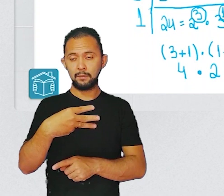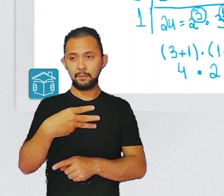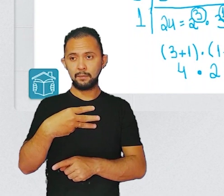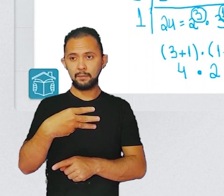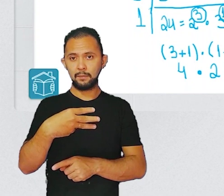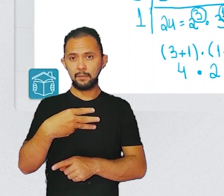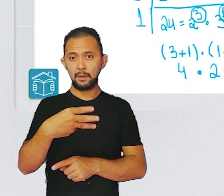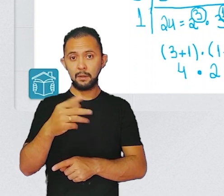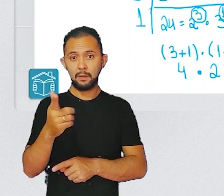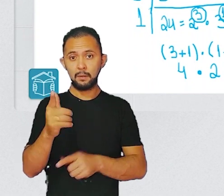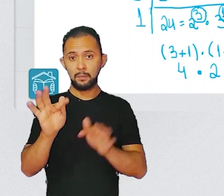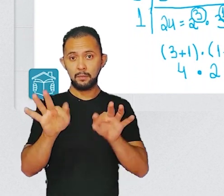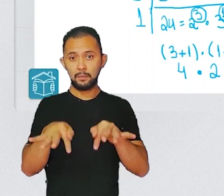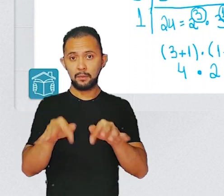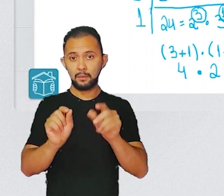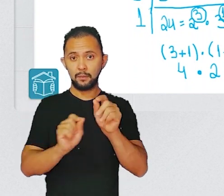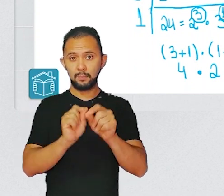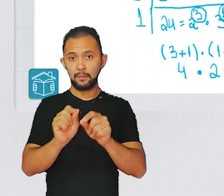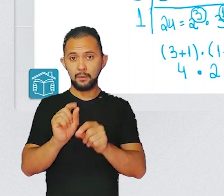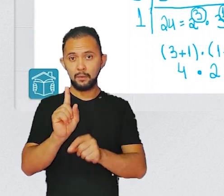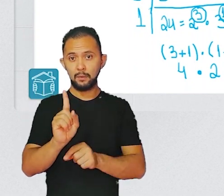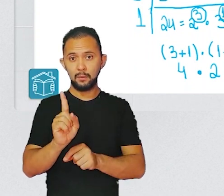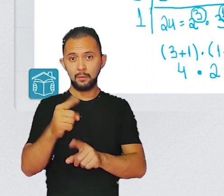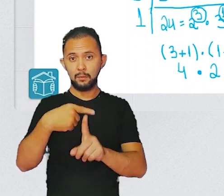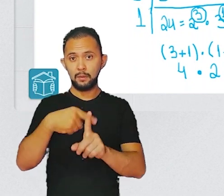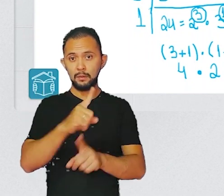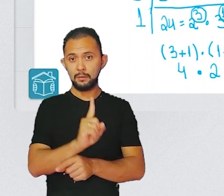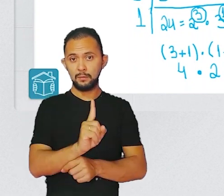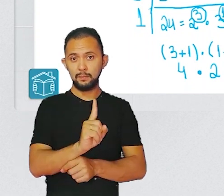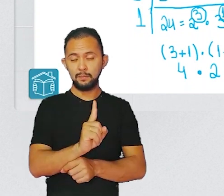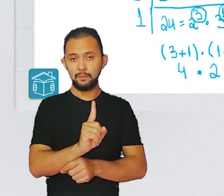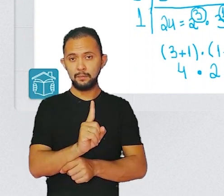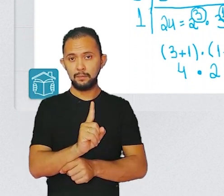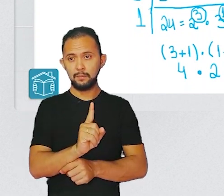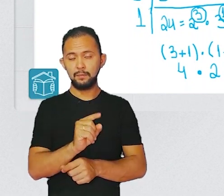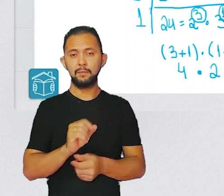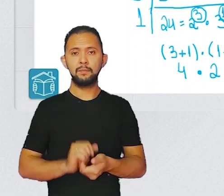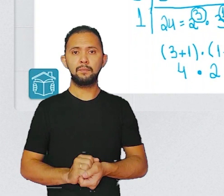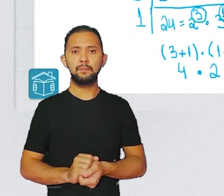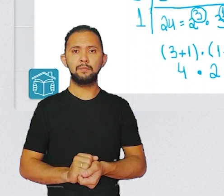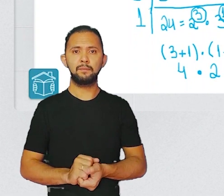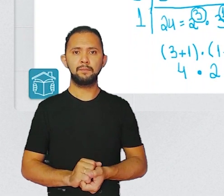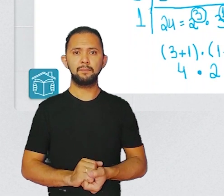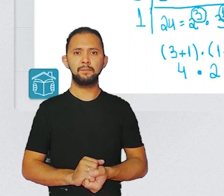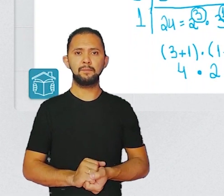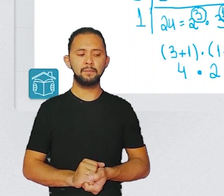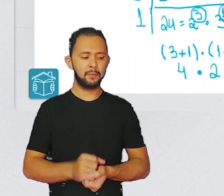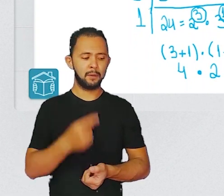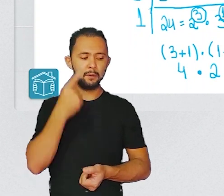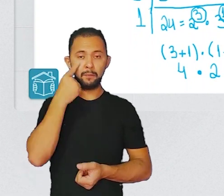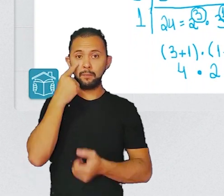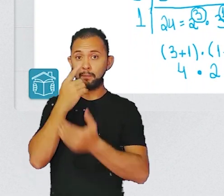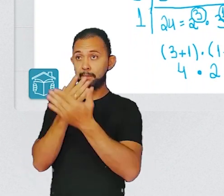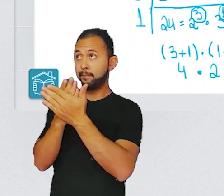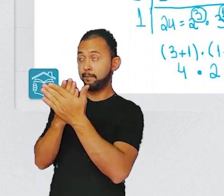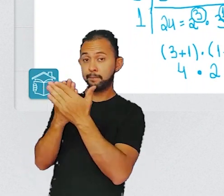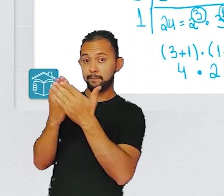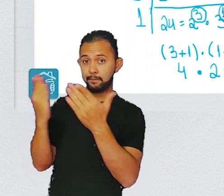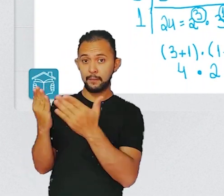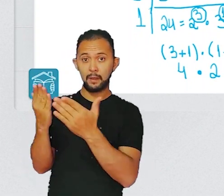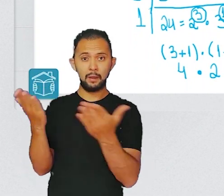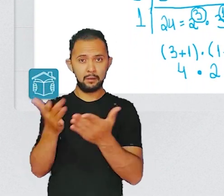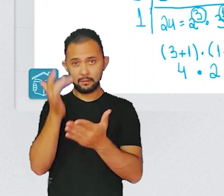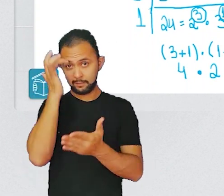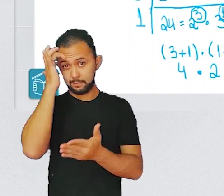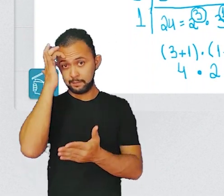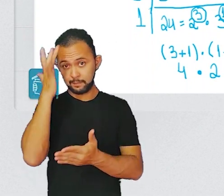e por último, 1 mais 1. 1 é o expoente do 5 e aí você soma mais 1. Essa é a técnica. Aqui vai ficar